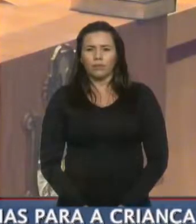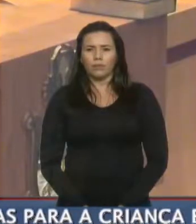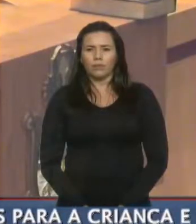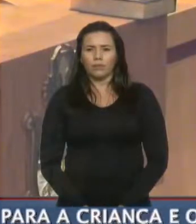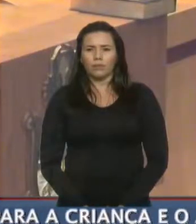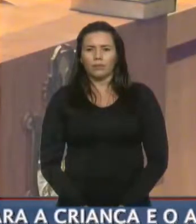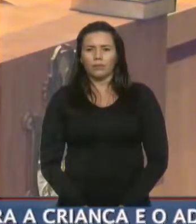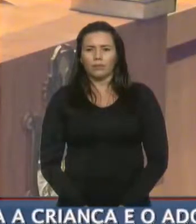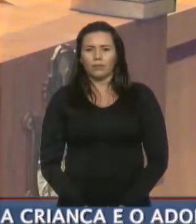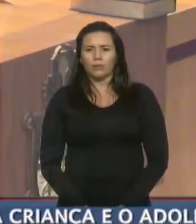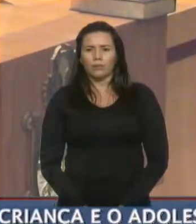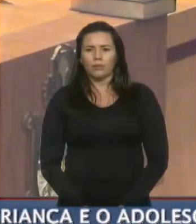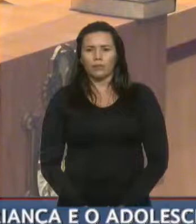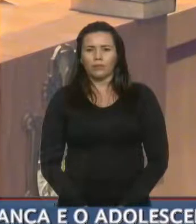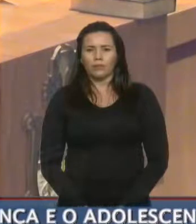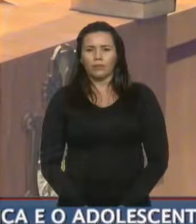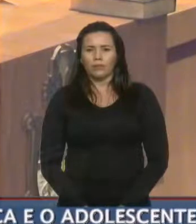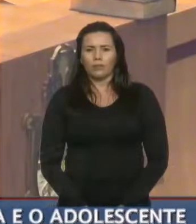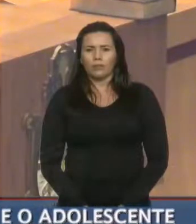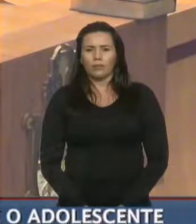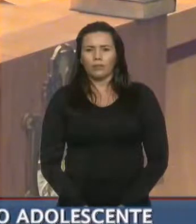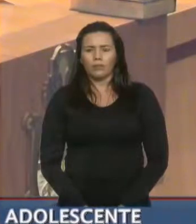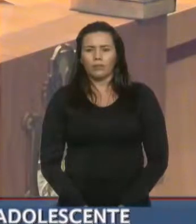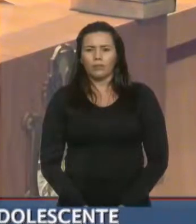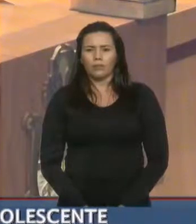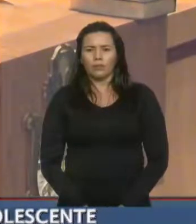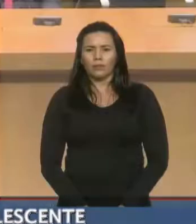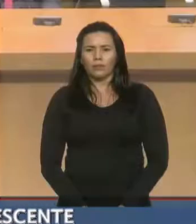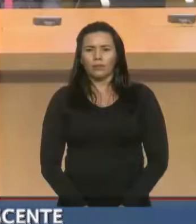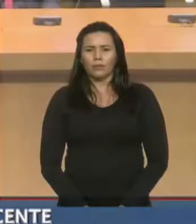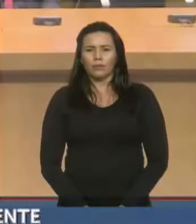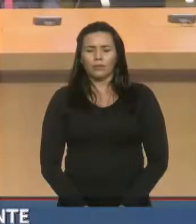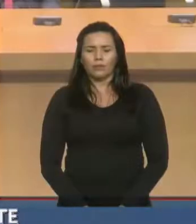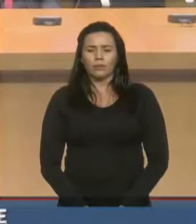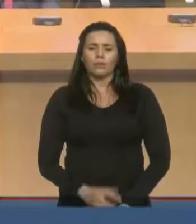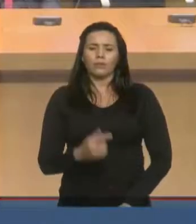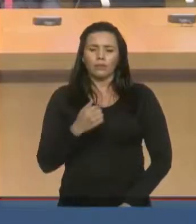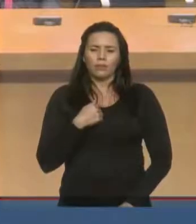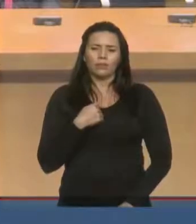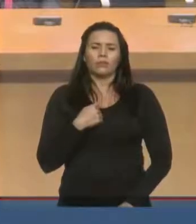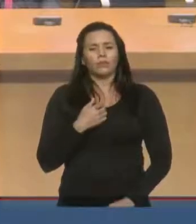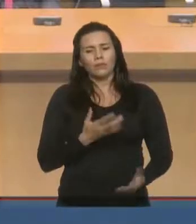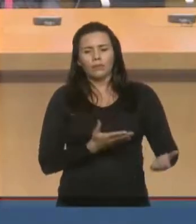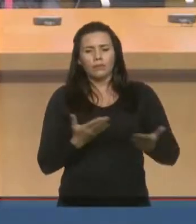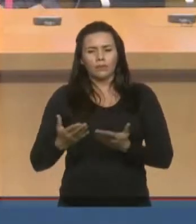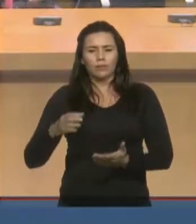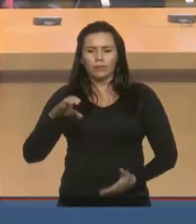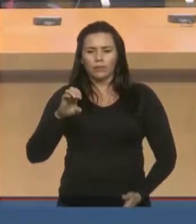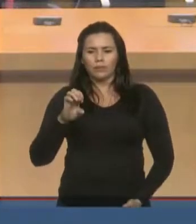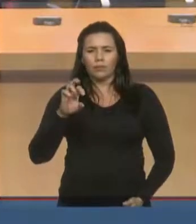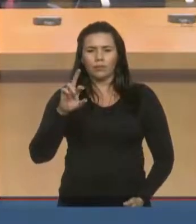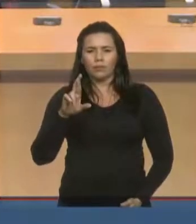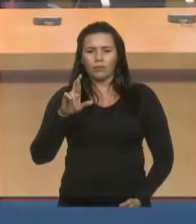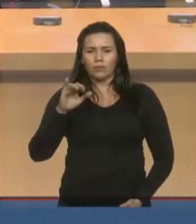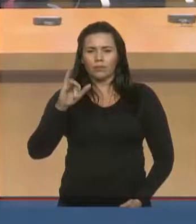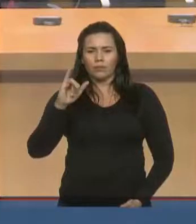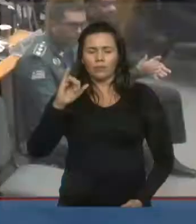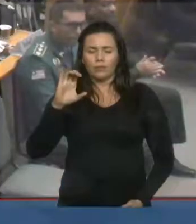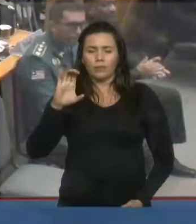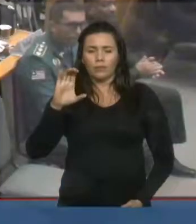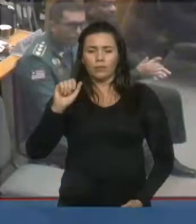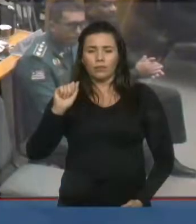Convido a senhora Érica Brito, presidente da Associação da Polícia Técnica, APOTEC.